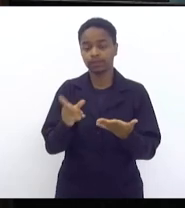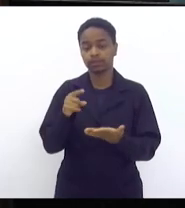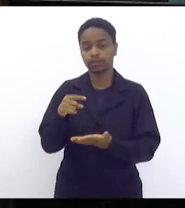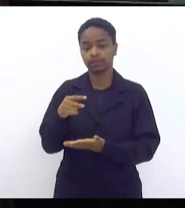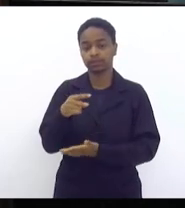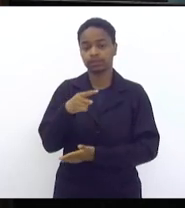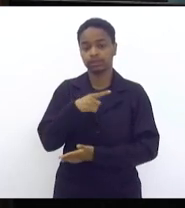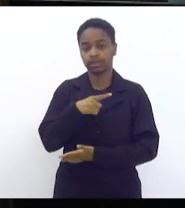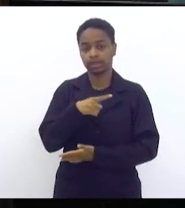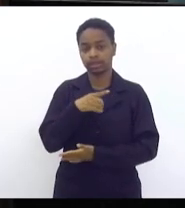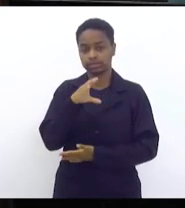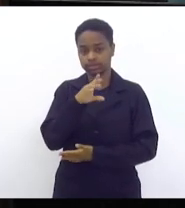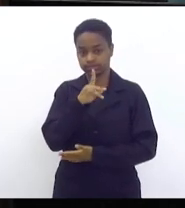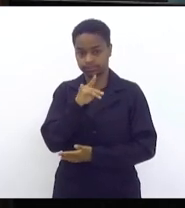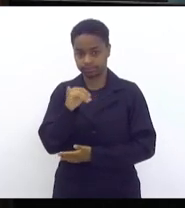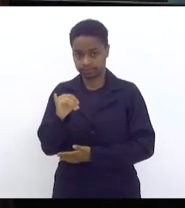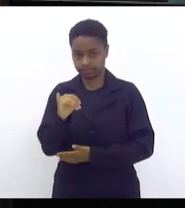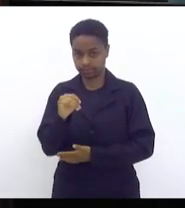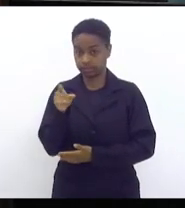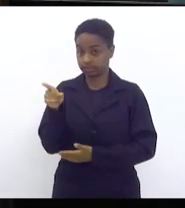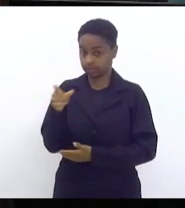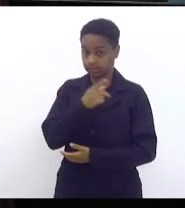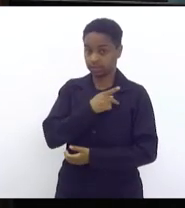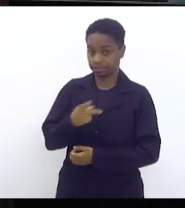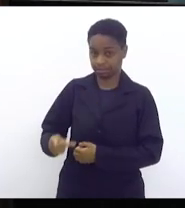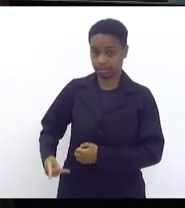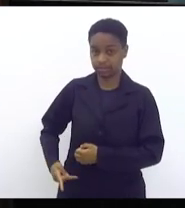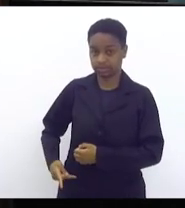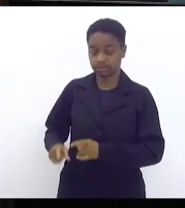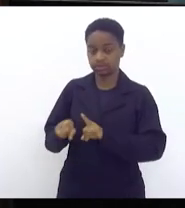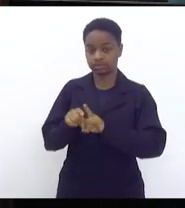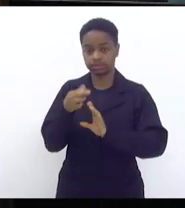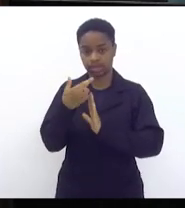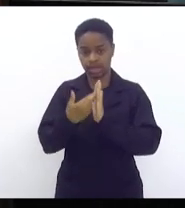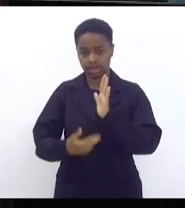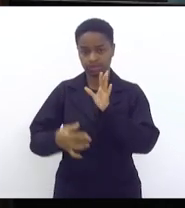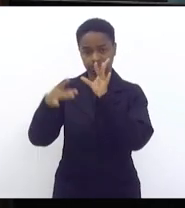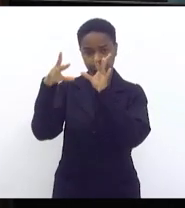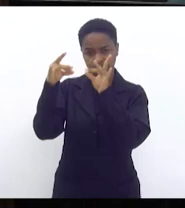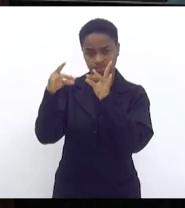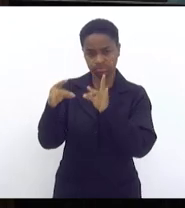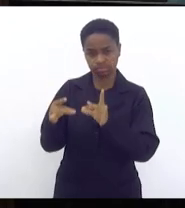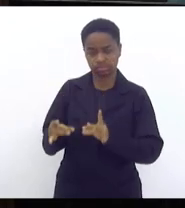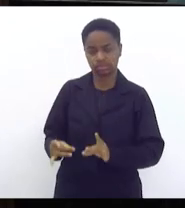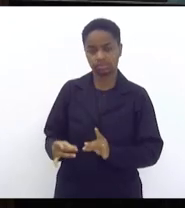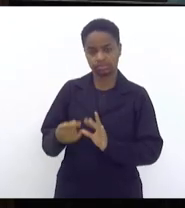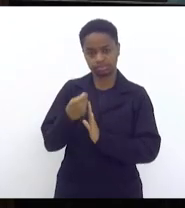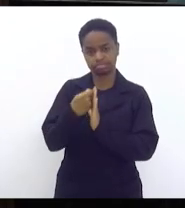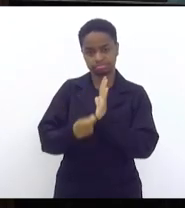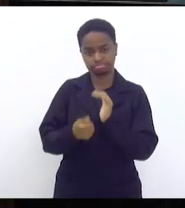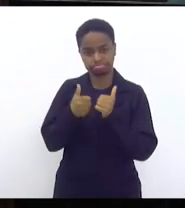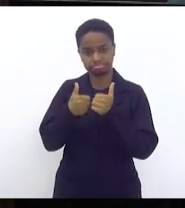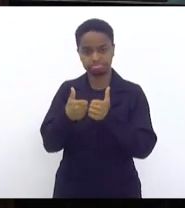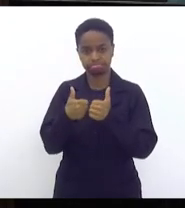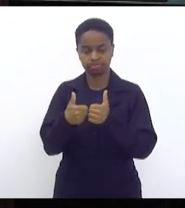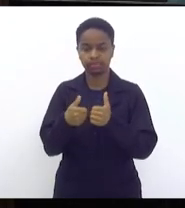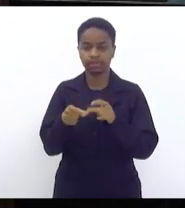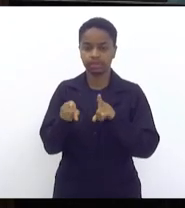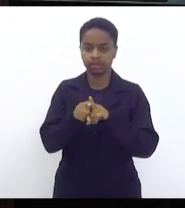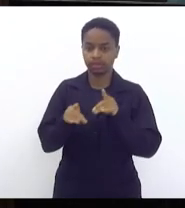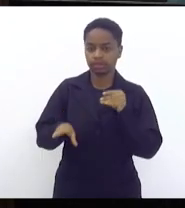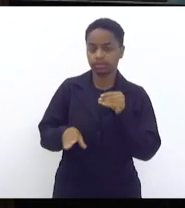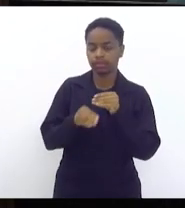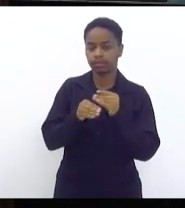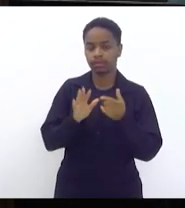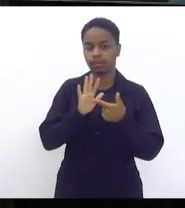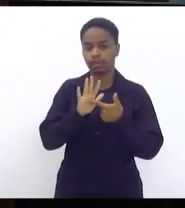temos uma CPI presidida por Vossa Excelência, um relatório muito bem feito, com elementos